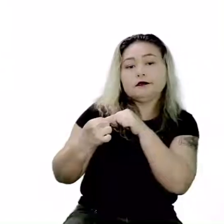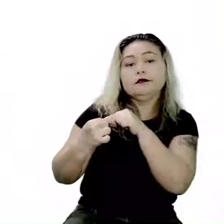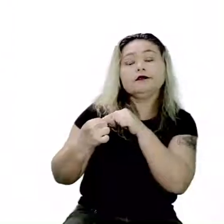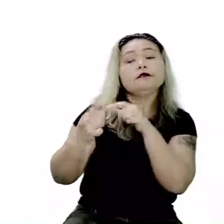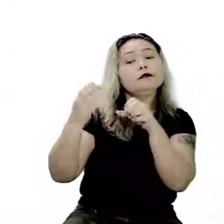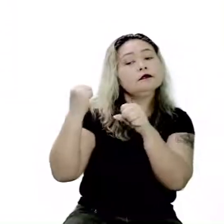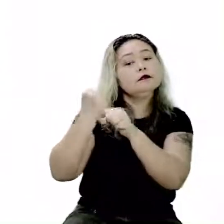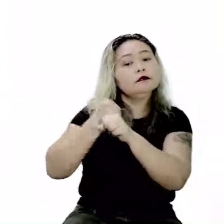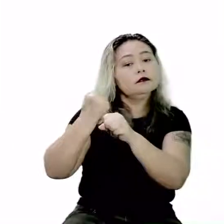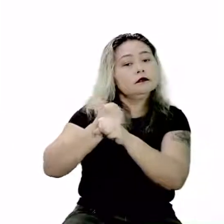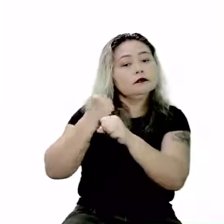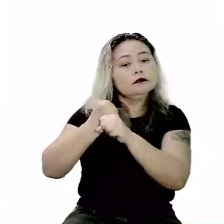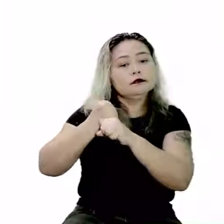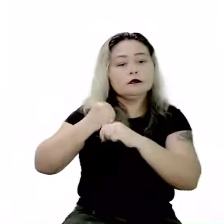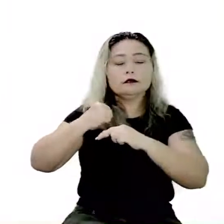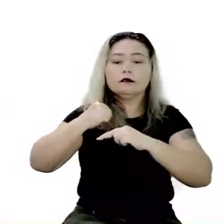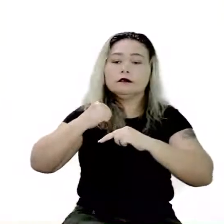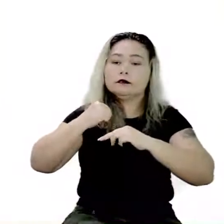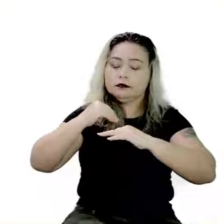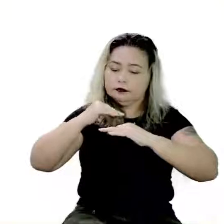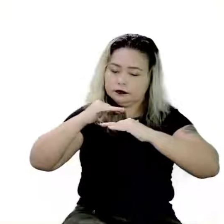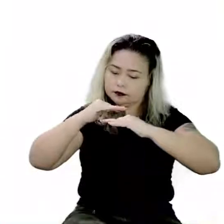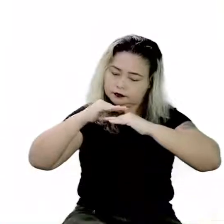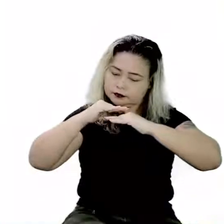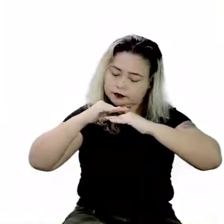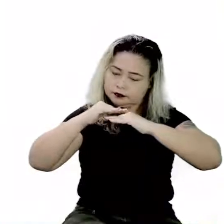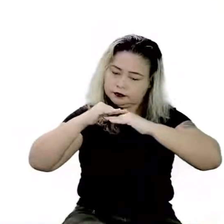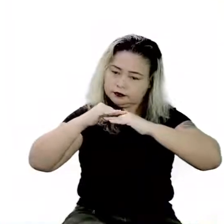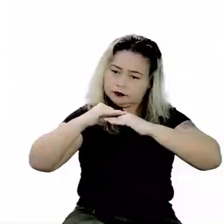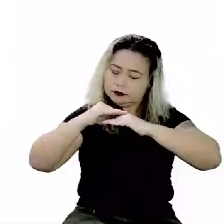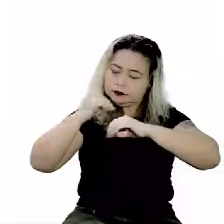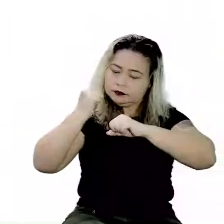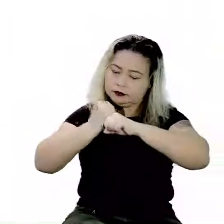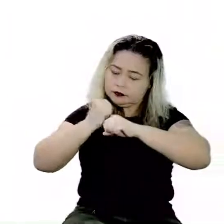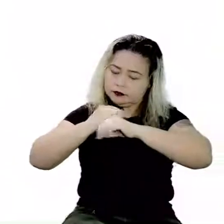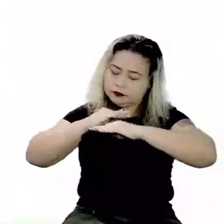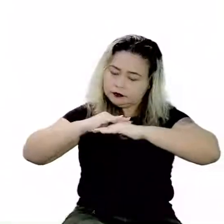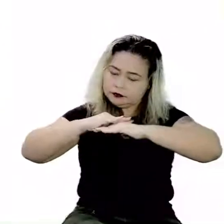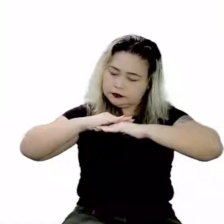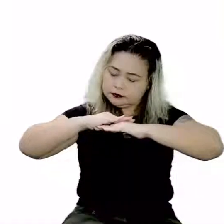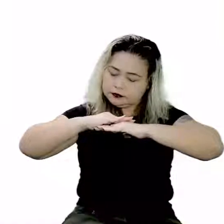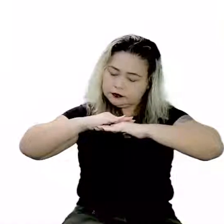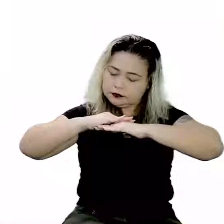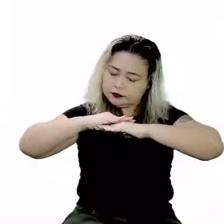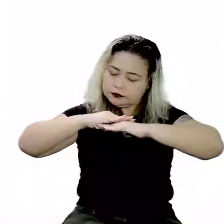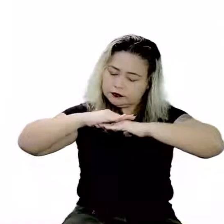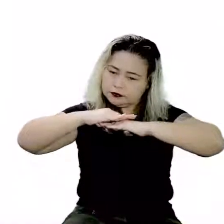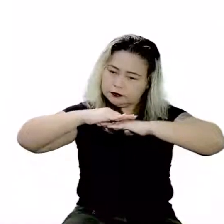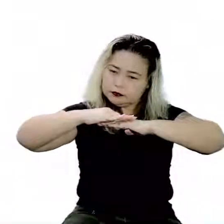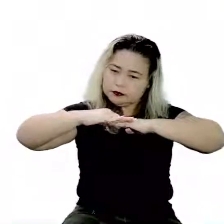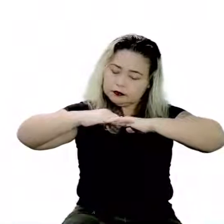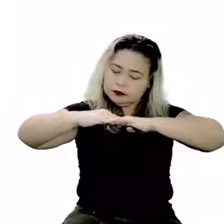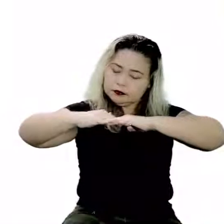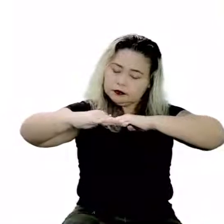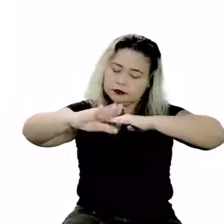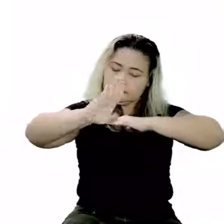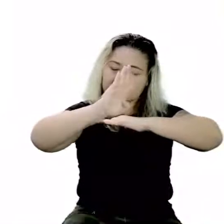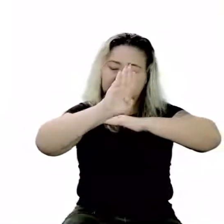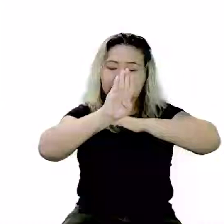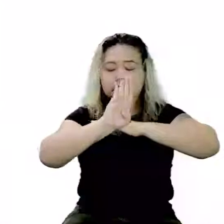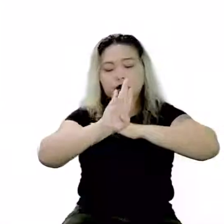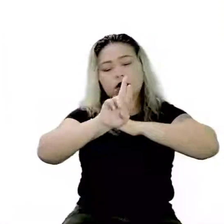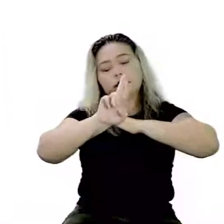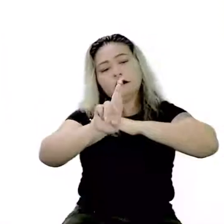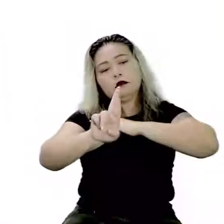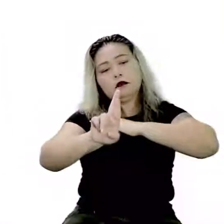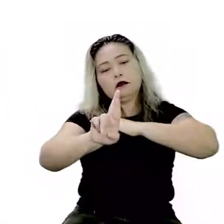Consequentemente, tivemos a construção, não só a construção dela, mas também a pavimentação, ou seja,